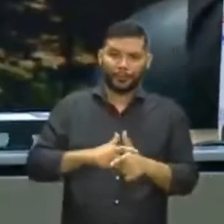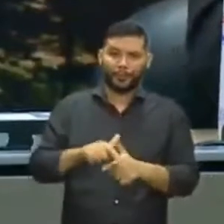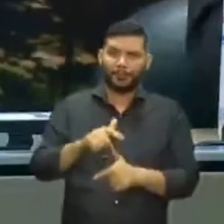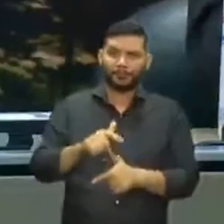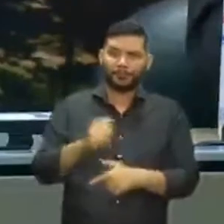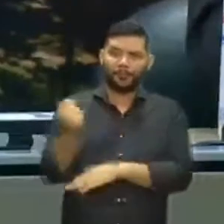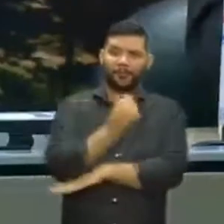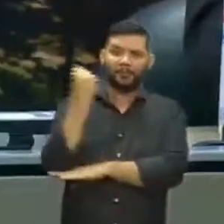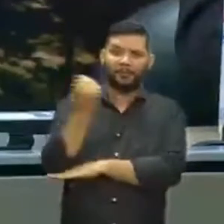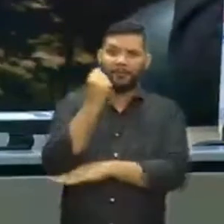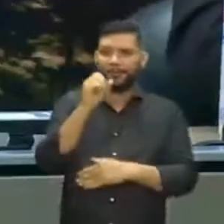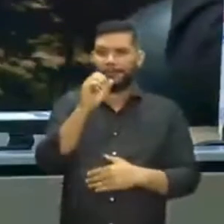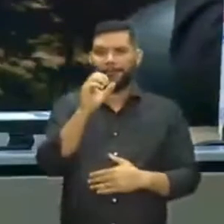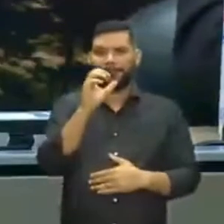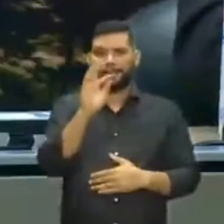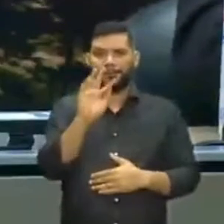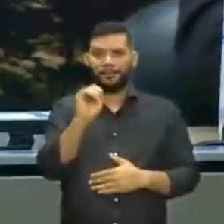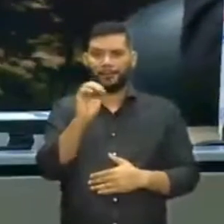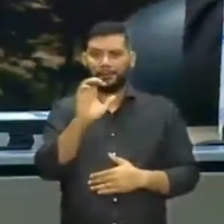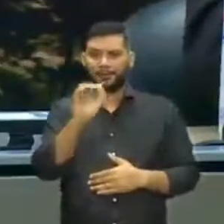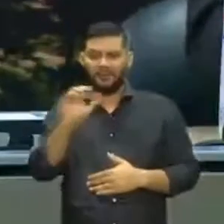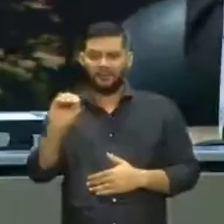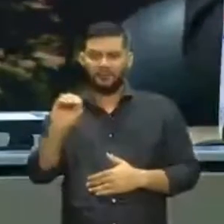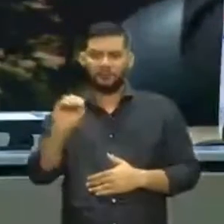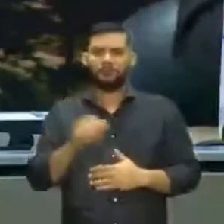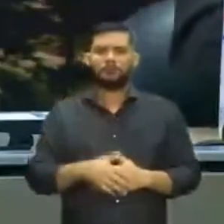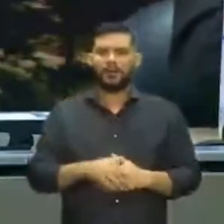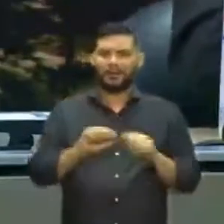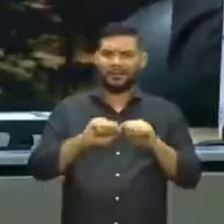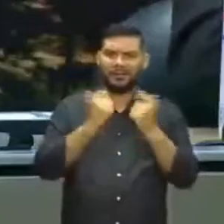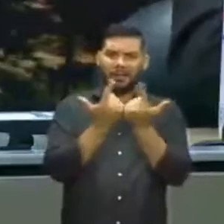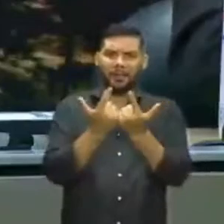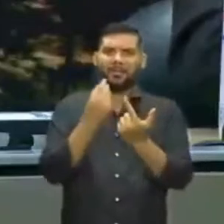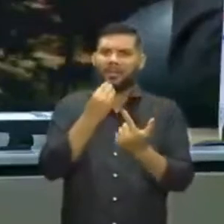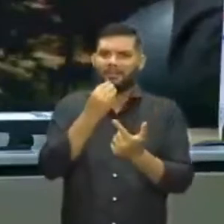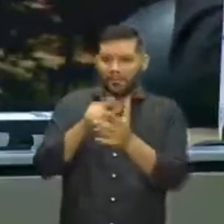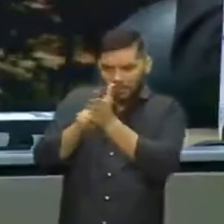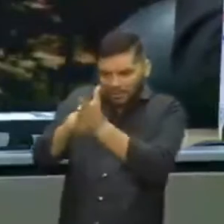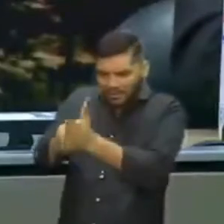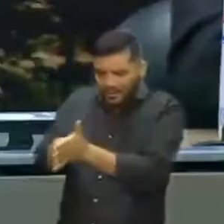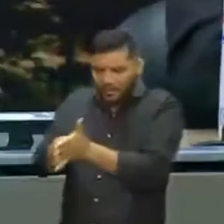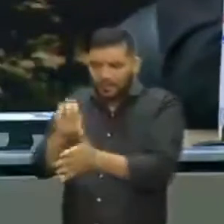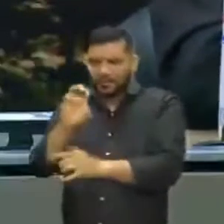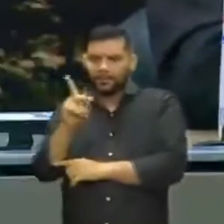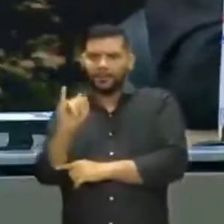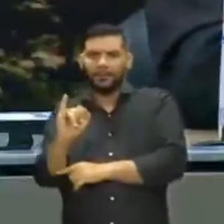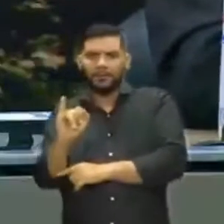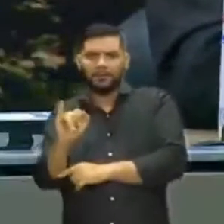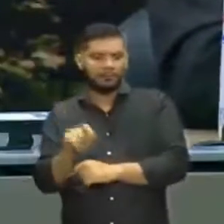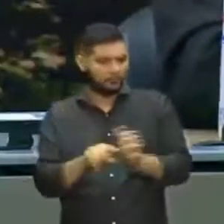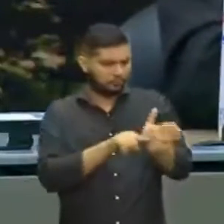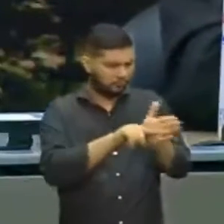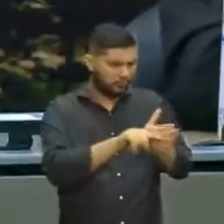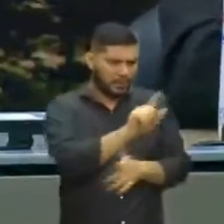E a Assembleia, em vez de fazer uma CPI para as facções, fez uma CPI para investigar associações